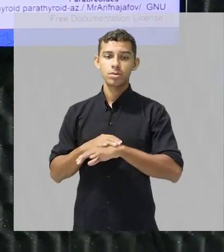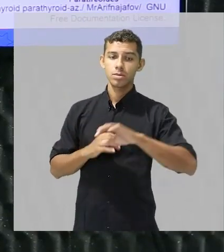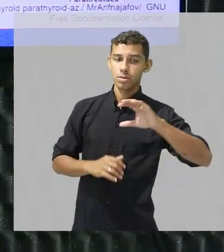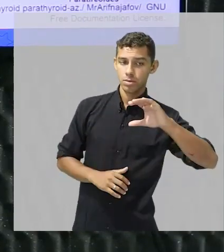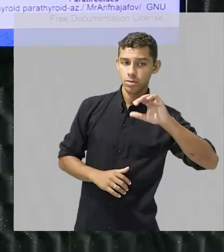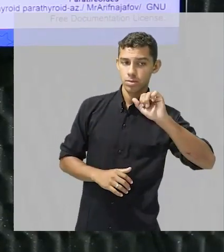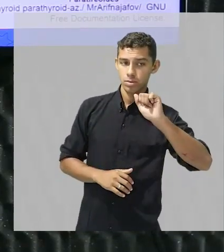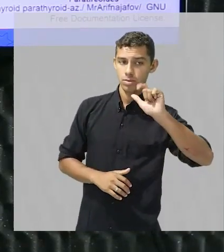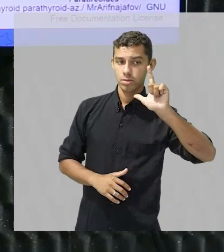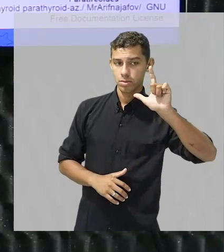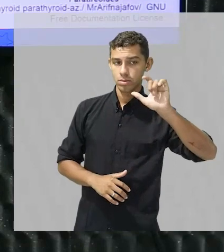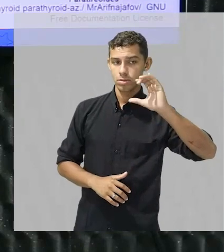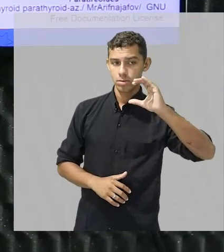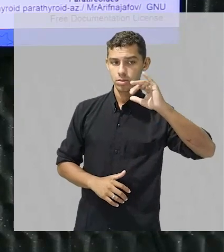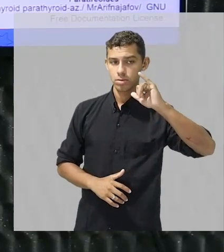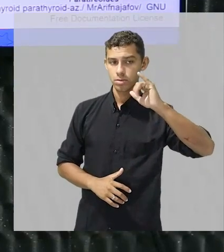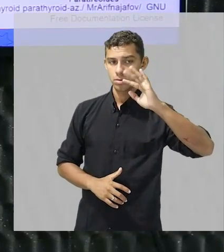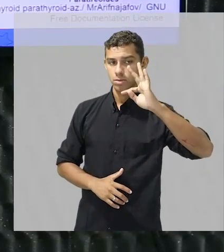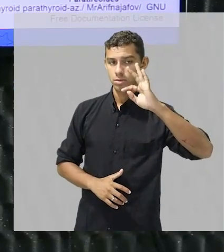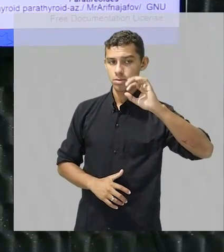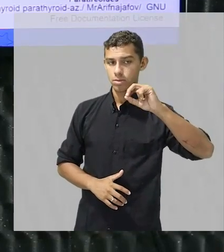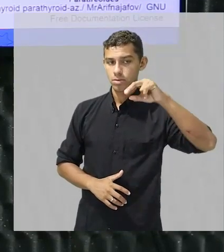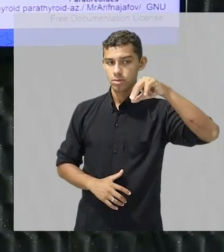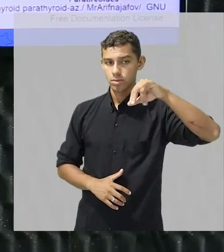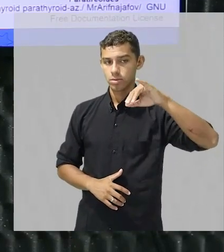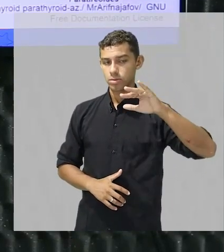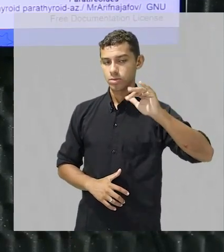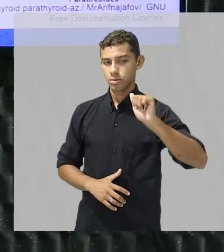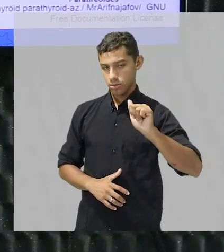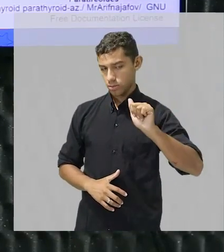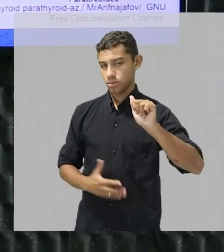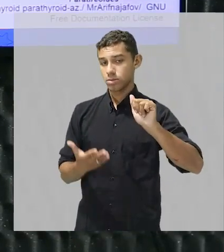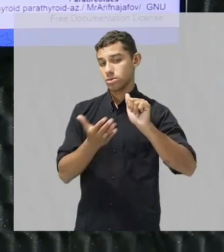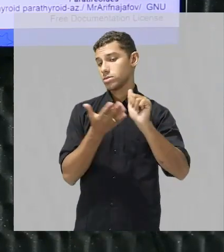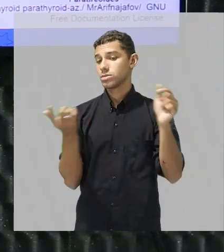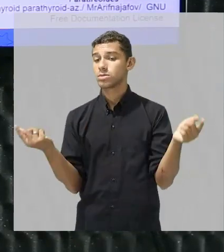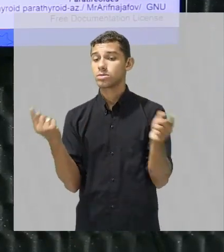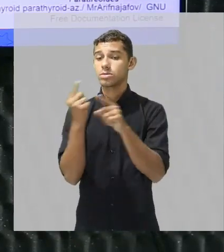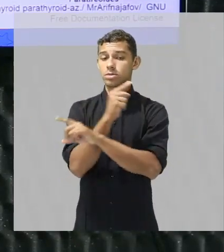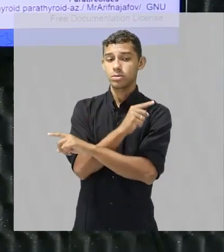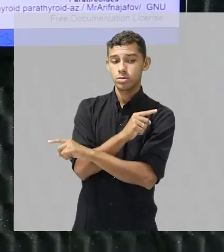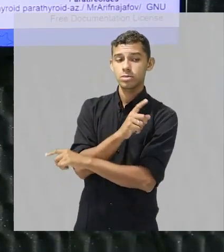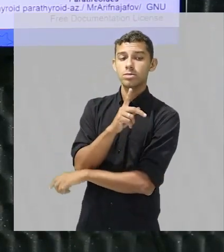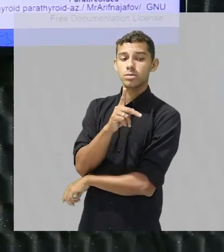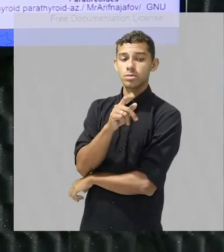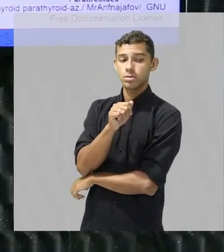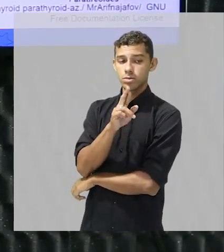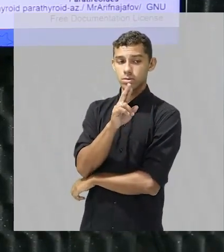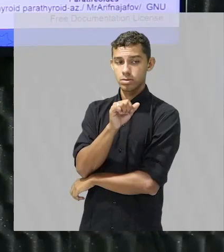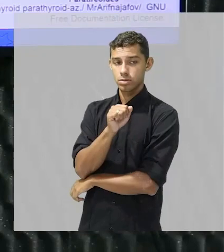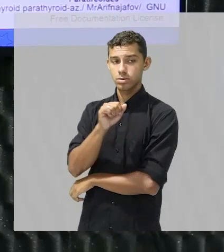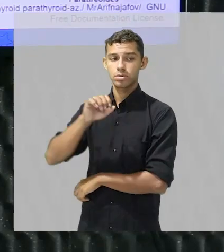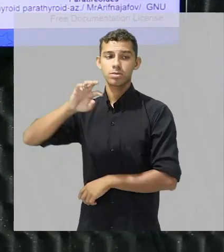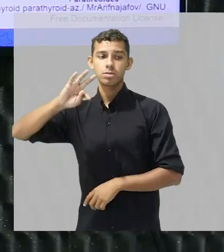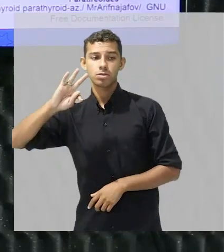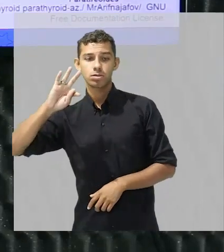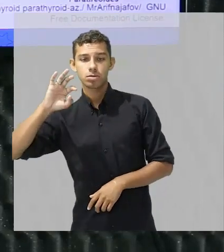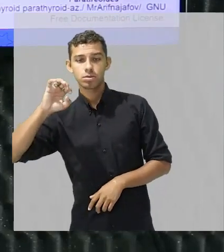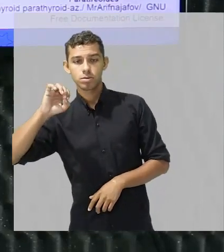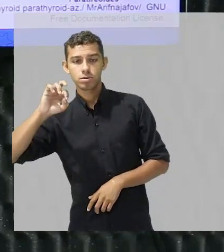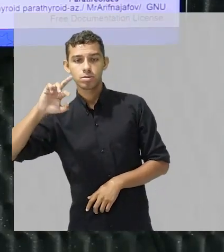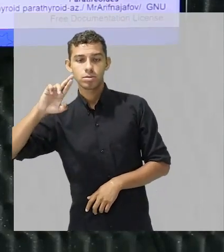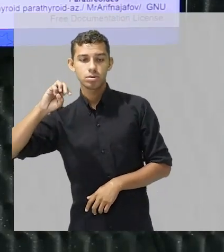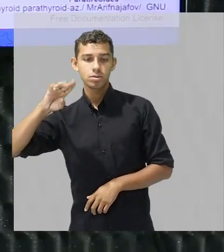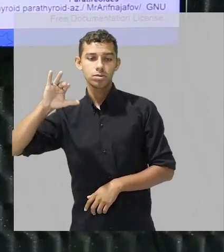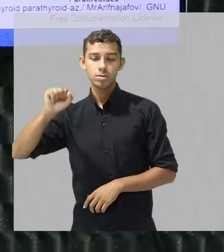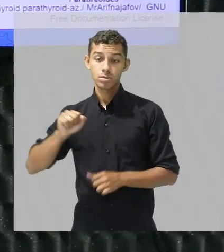do sangue, a paratireoide ela faz o inverso, ela produz o quê? Ela vai produzir o paratormônio, que aumenta o nível